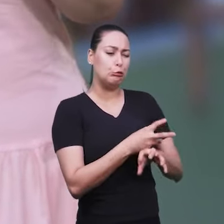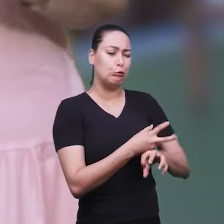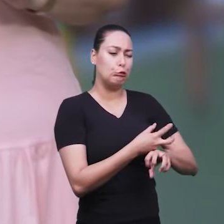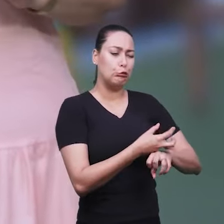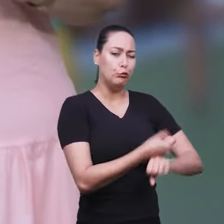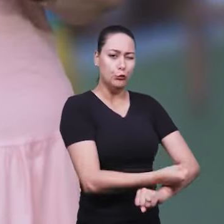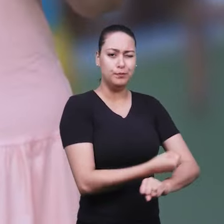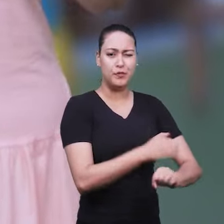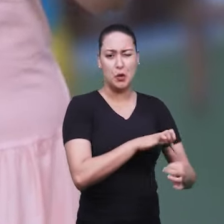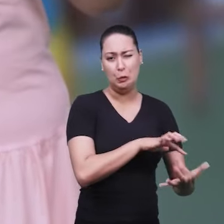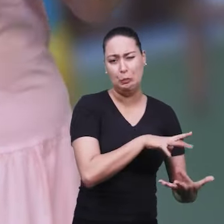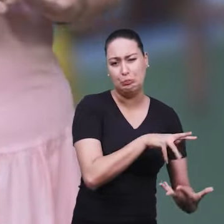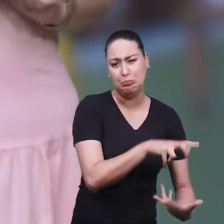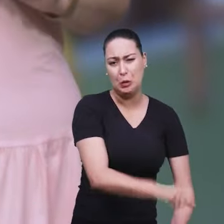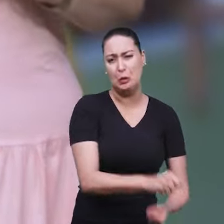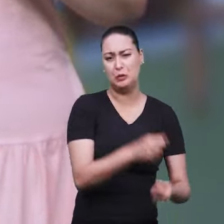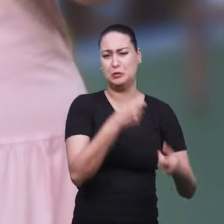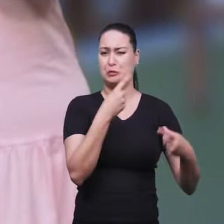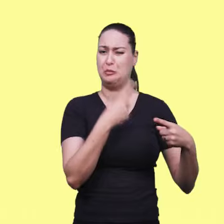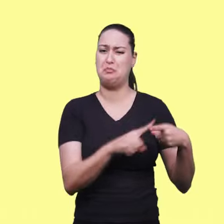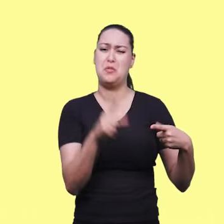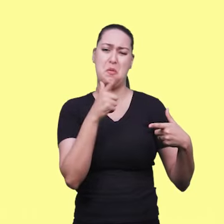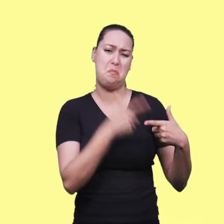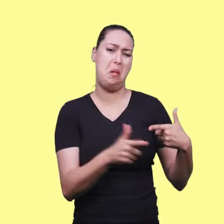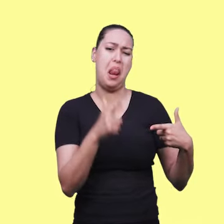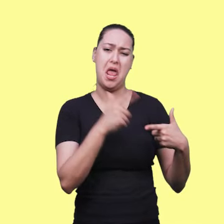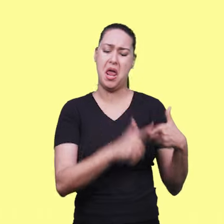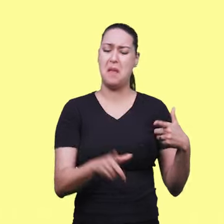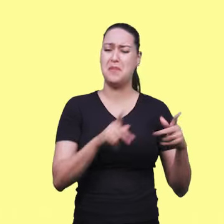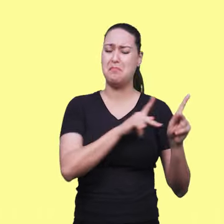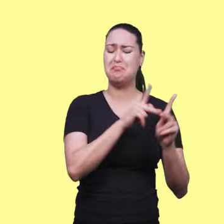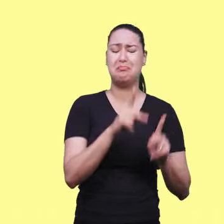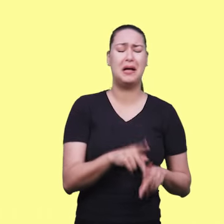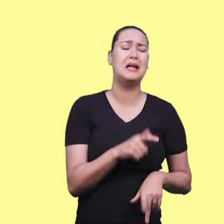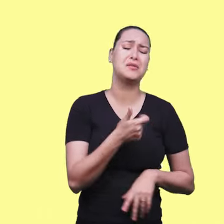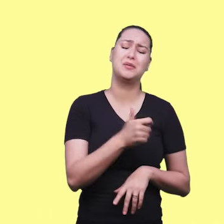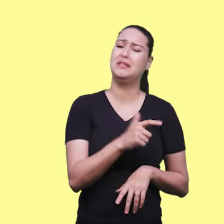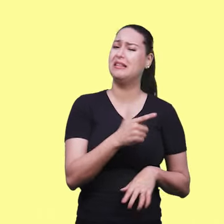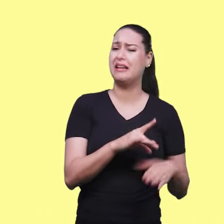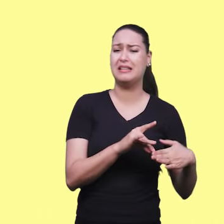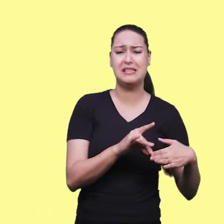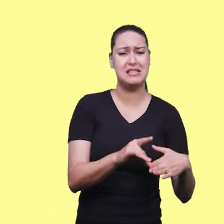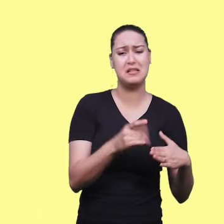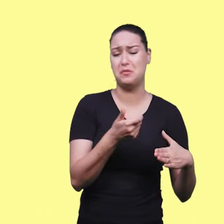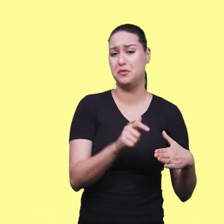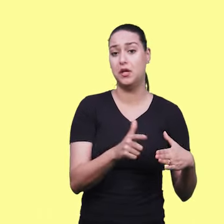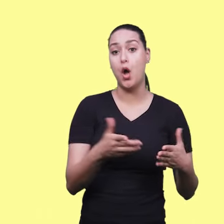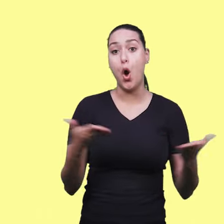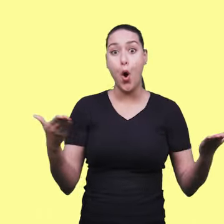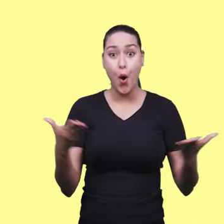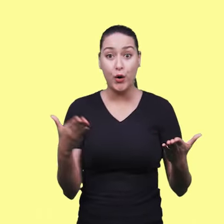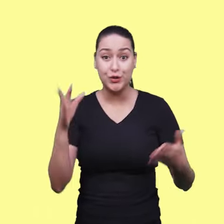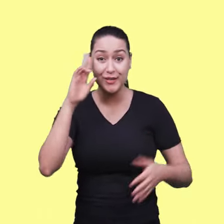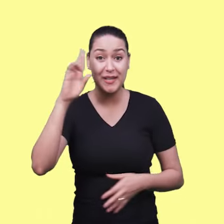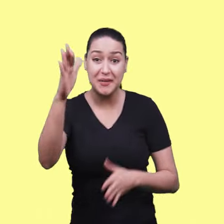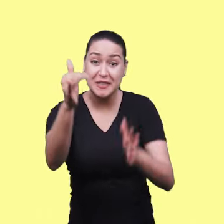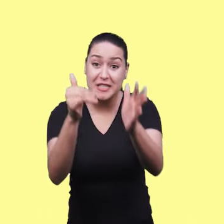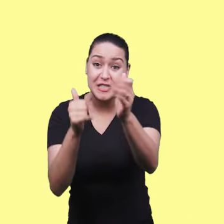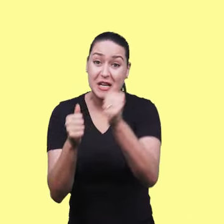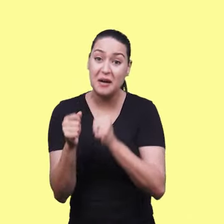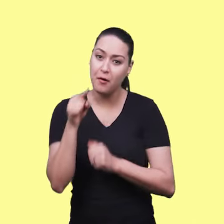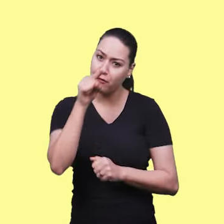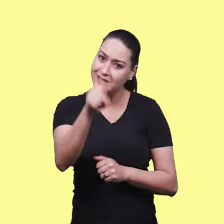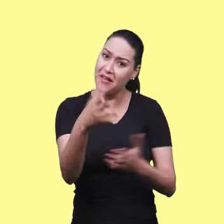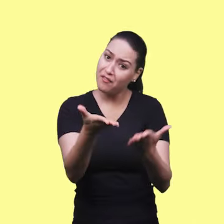lugar seco, com problema, sem paz, sem direção, hoje o Senhor te chama.